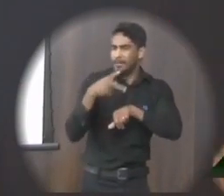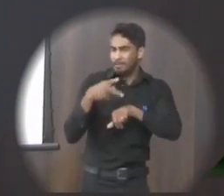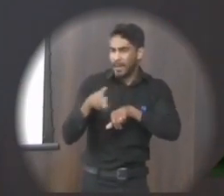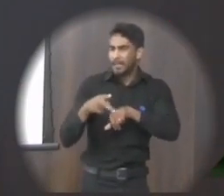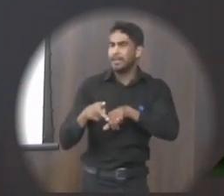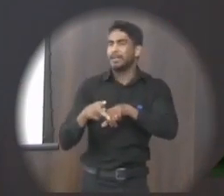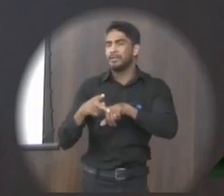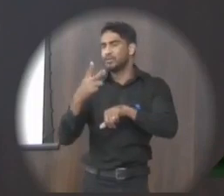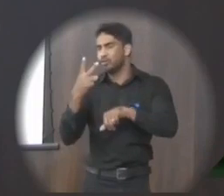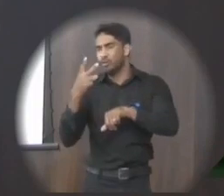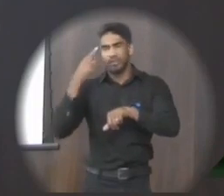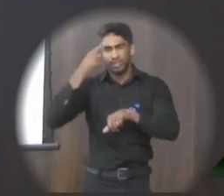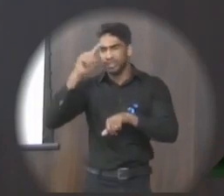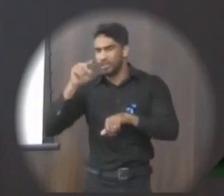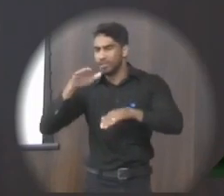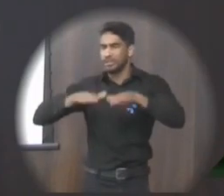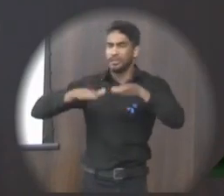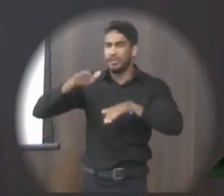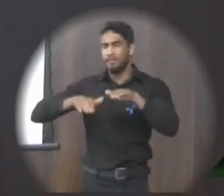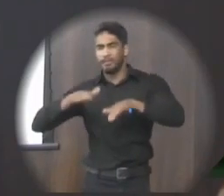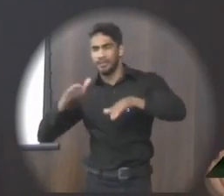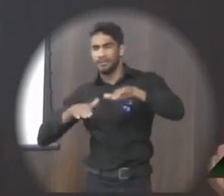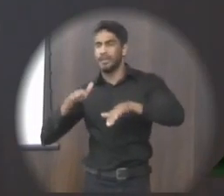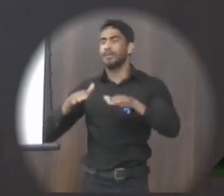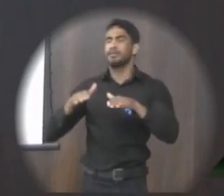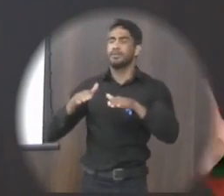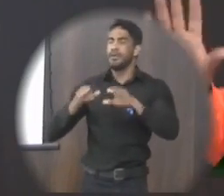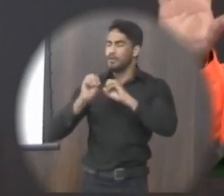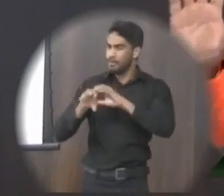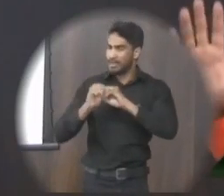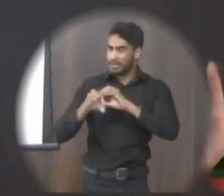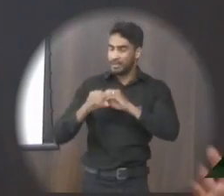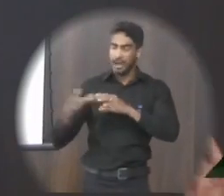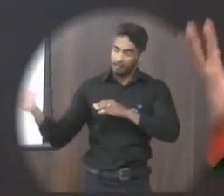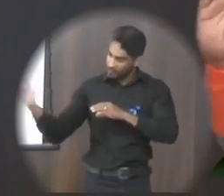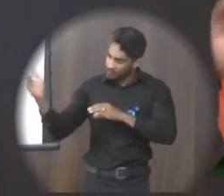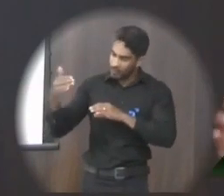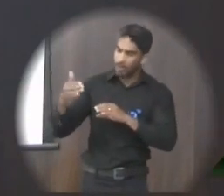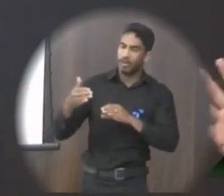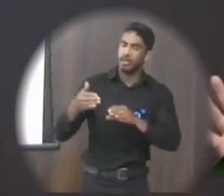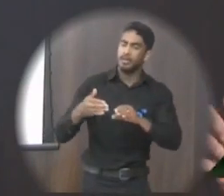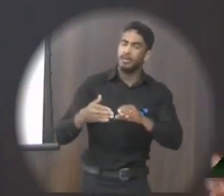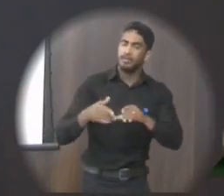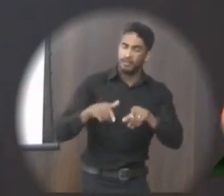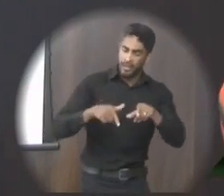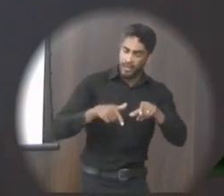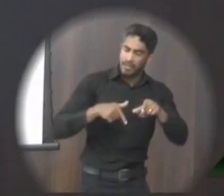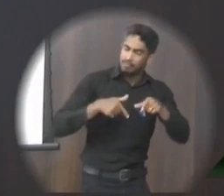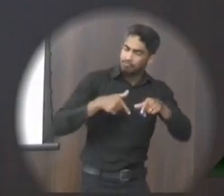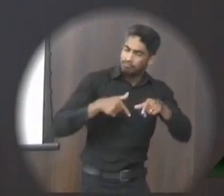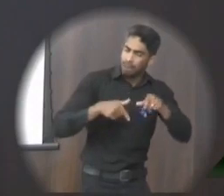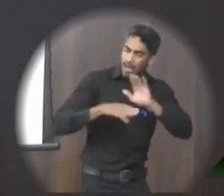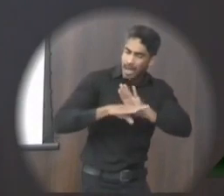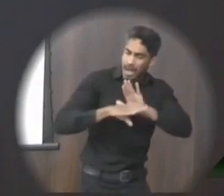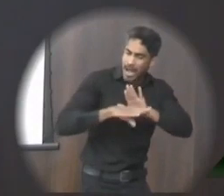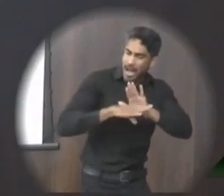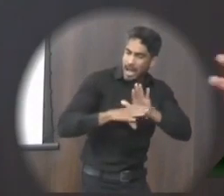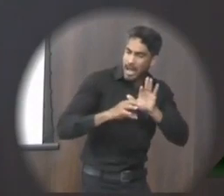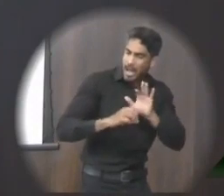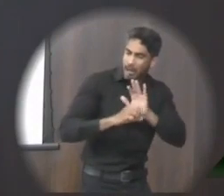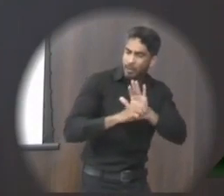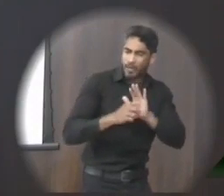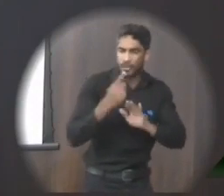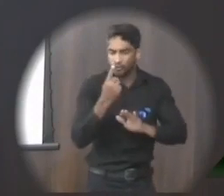de 2 dias aproximadamente, e já levamos eles para campo, acompanhados sempre